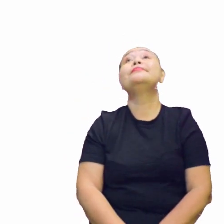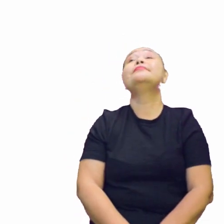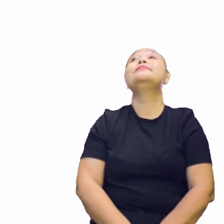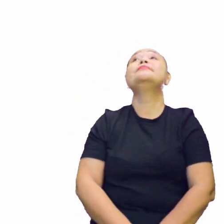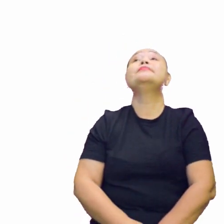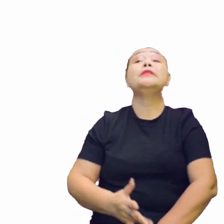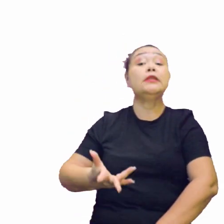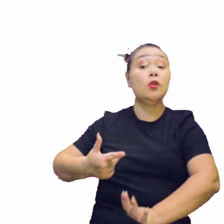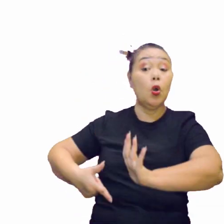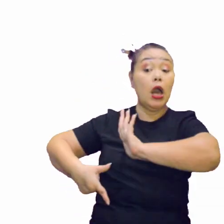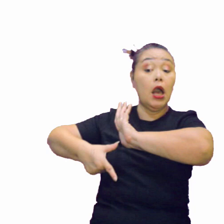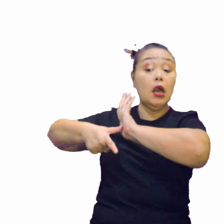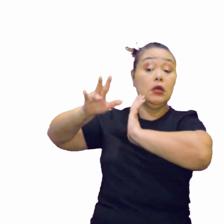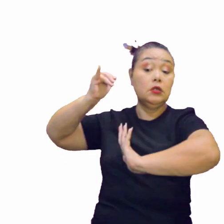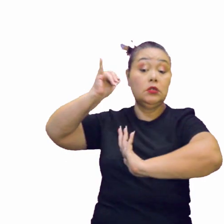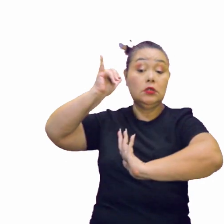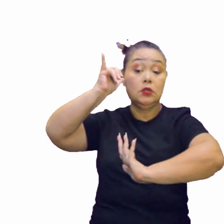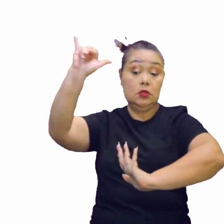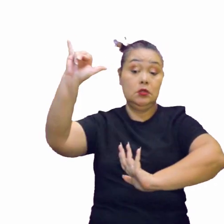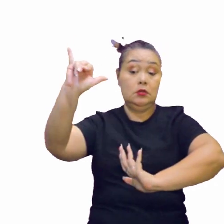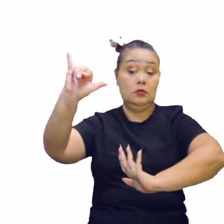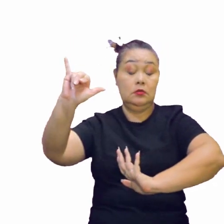Preventivos! Isso!